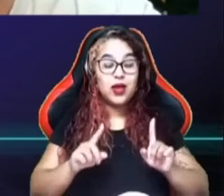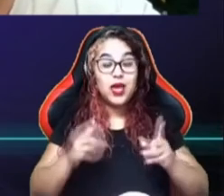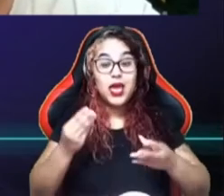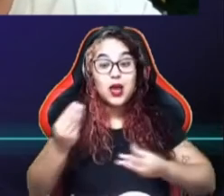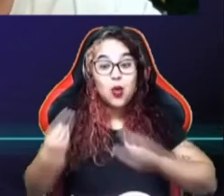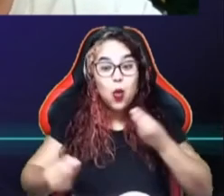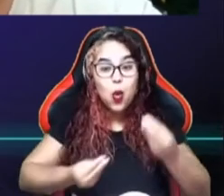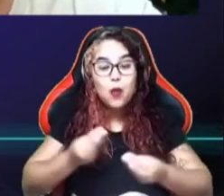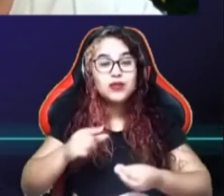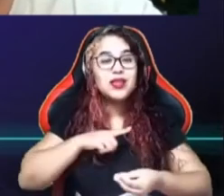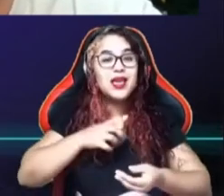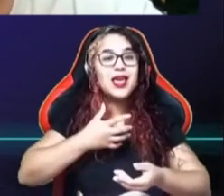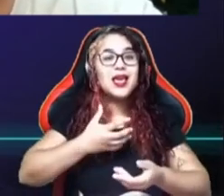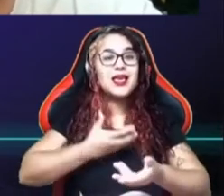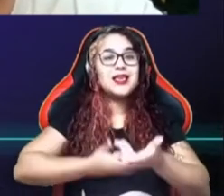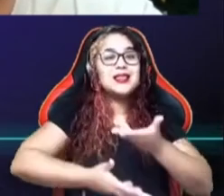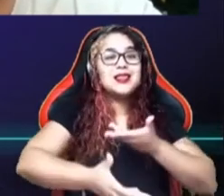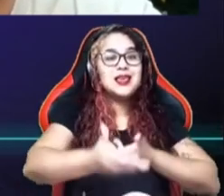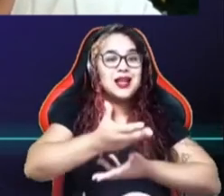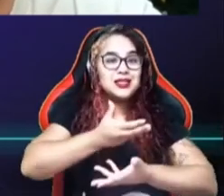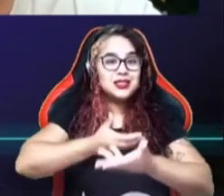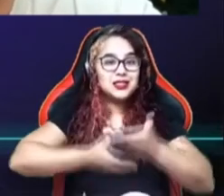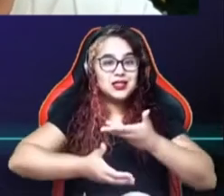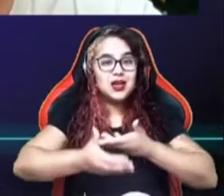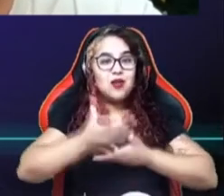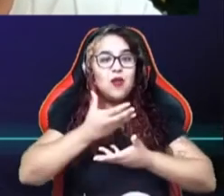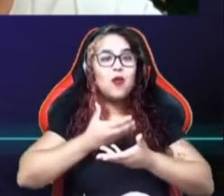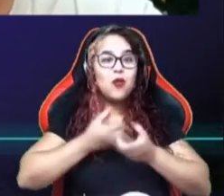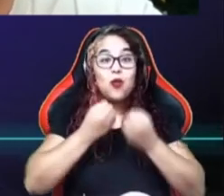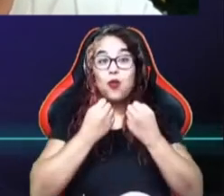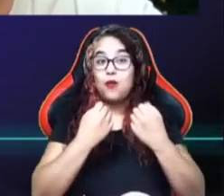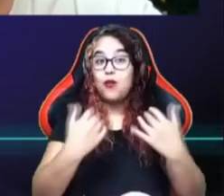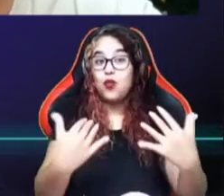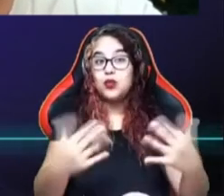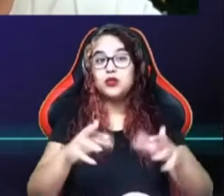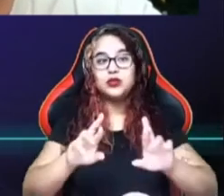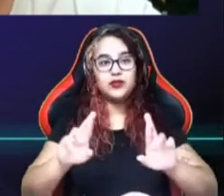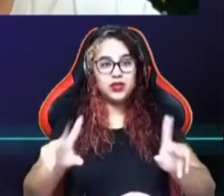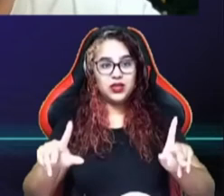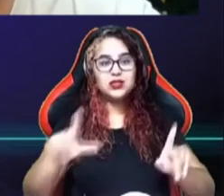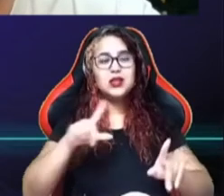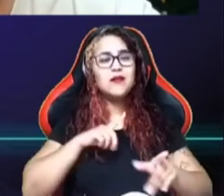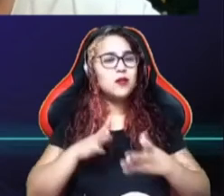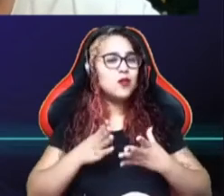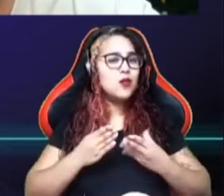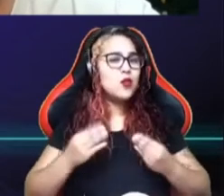a gente fez muitos shows aqui no Brasil de vários artistas